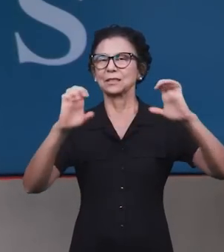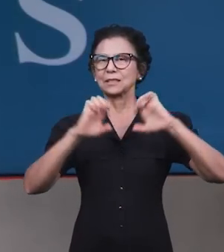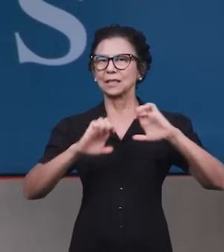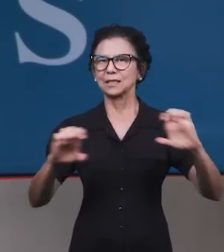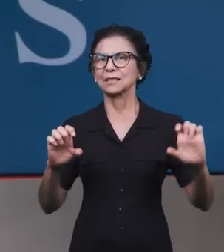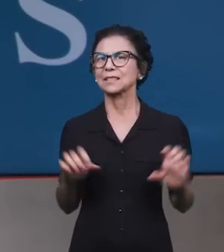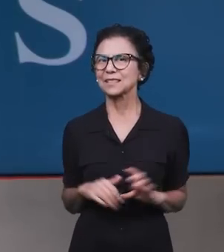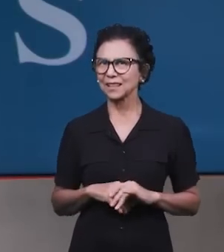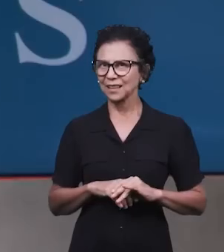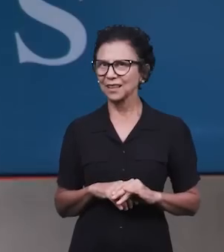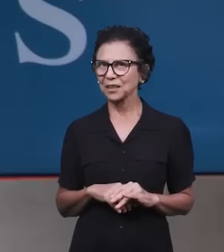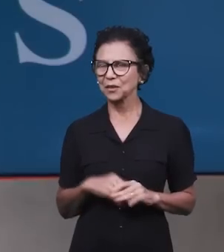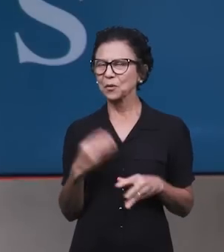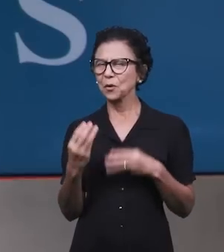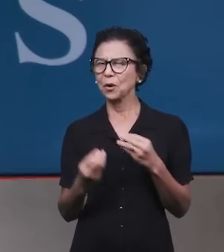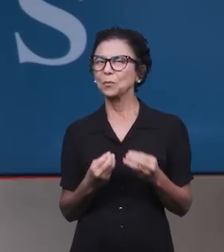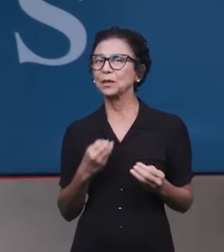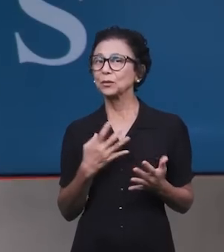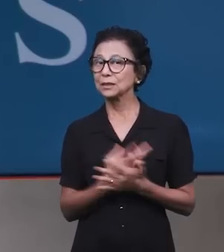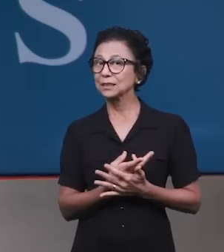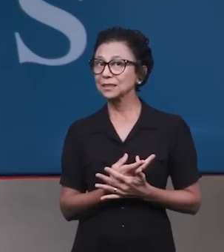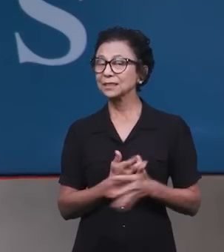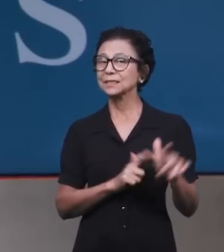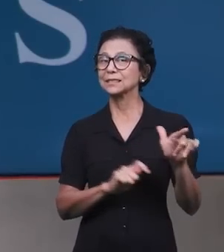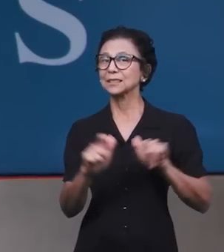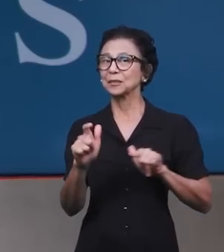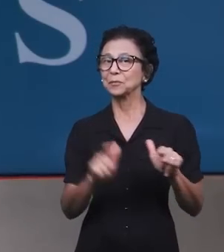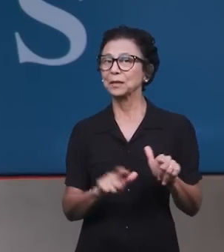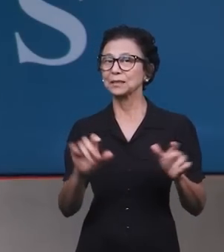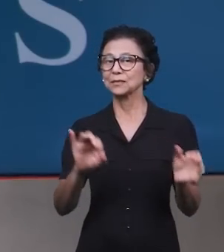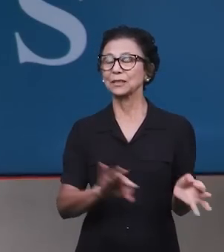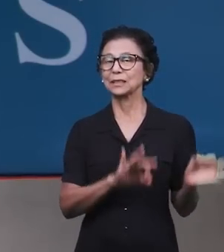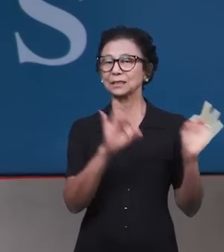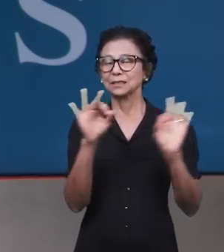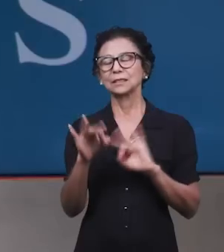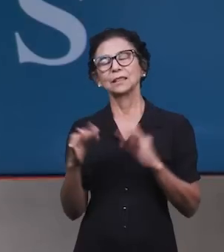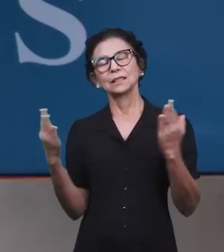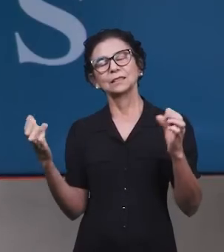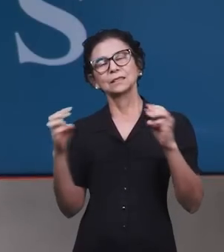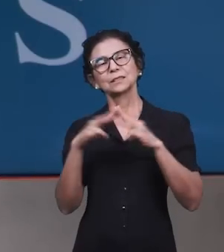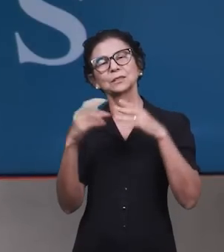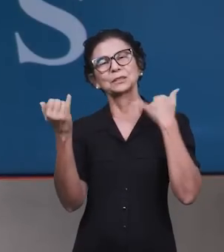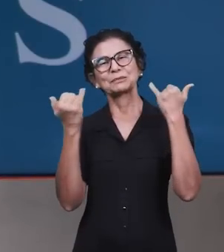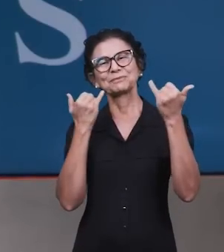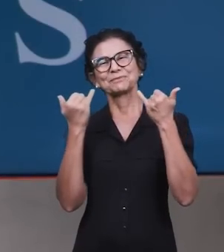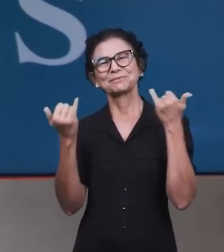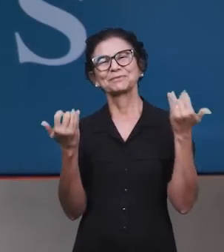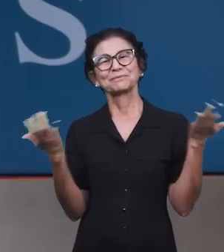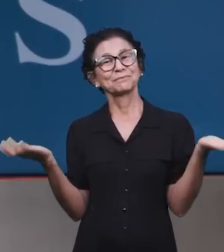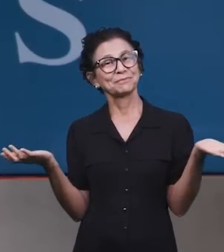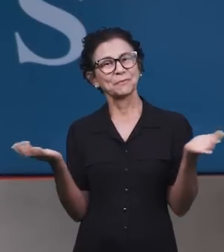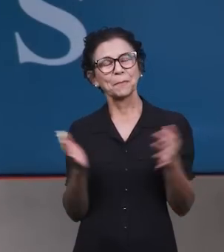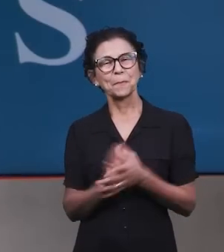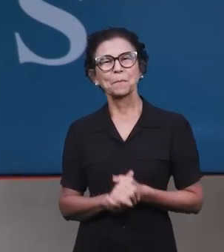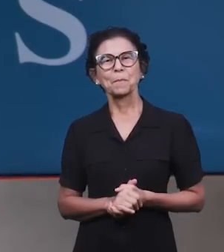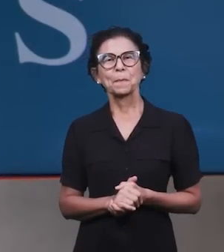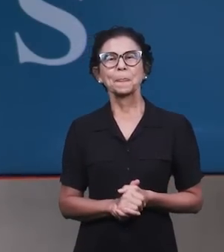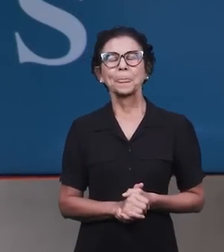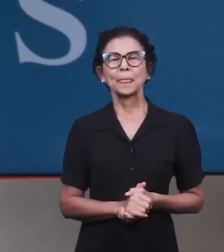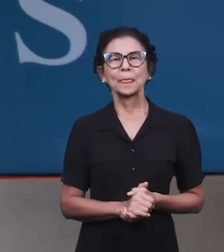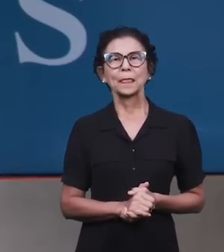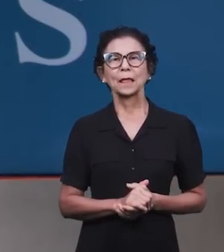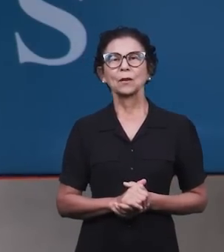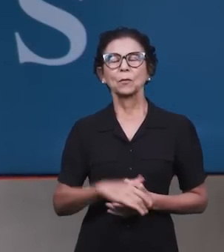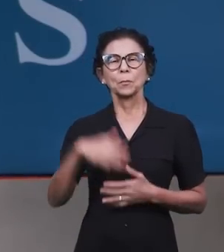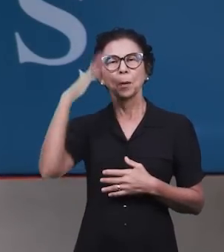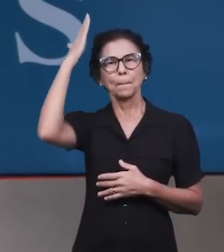Como é que está sendo esse trabalho de evangelização? Você vai assistir agora aqui no Manaí News. Pois é, e vamos diretamente para o Paraná.